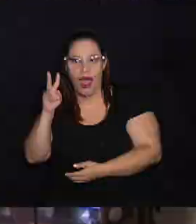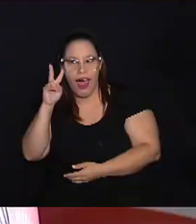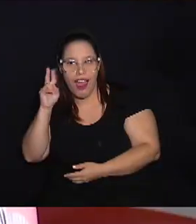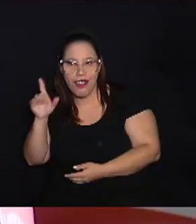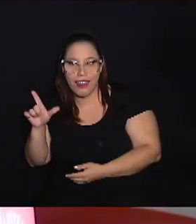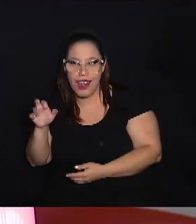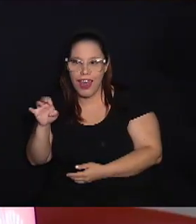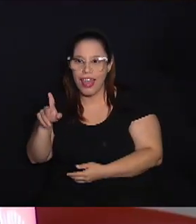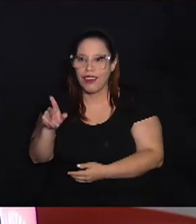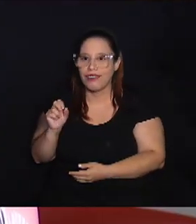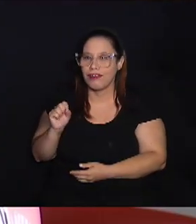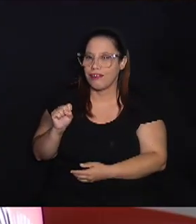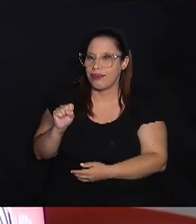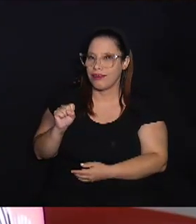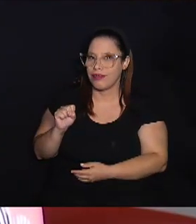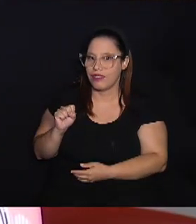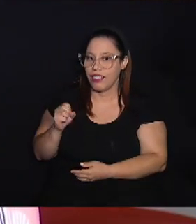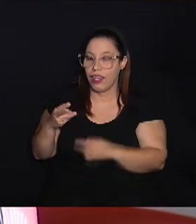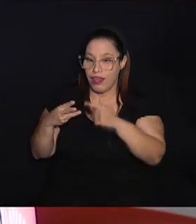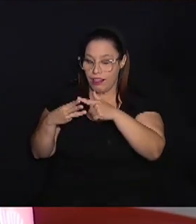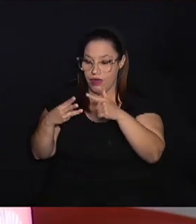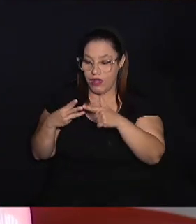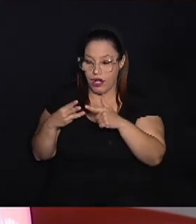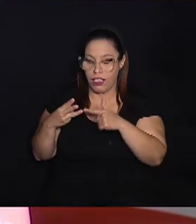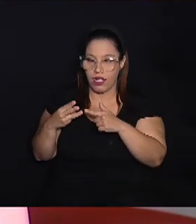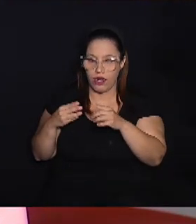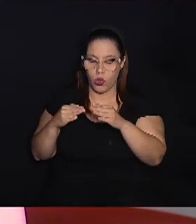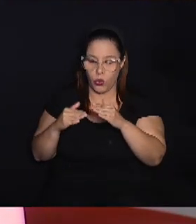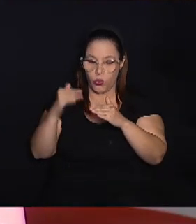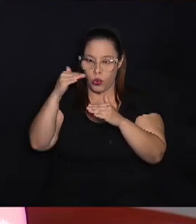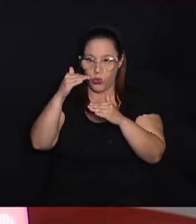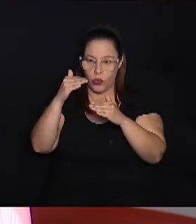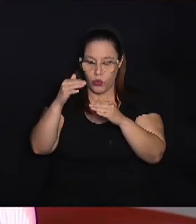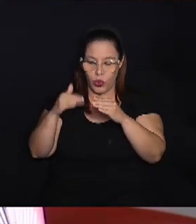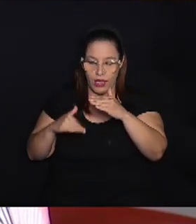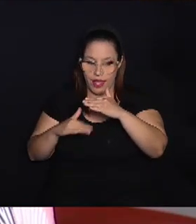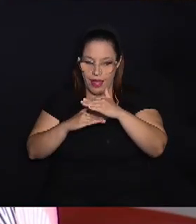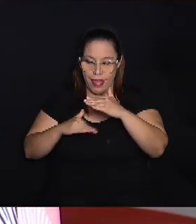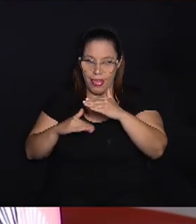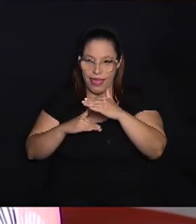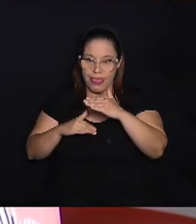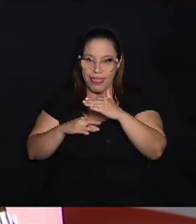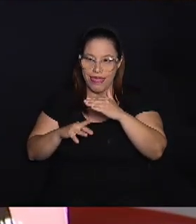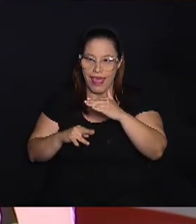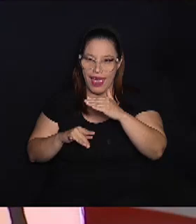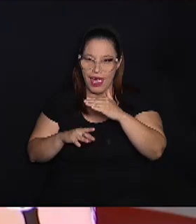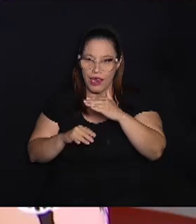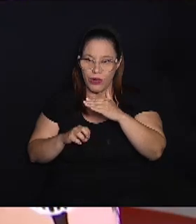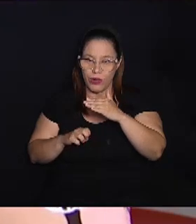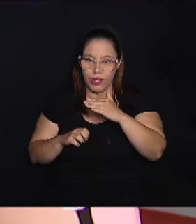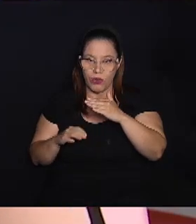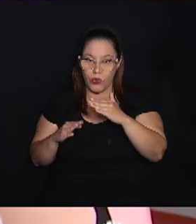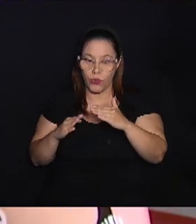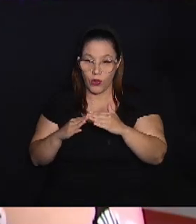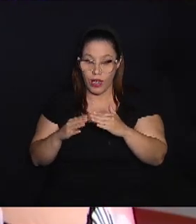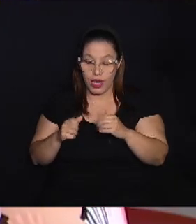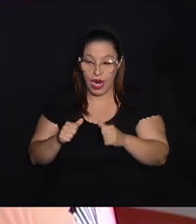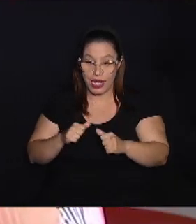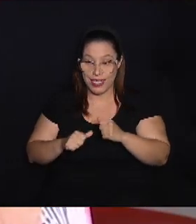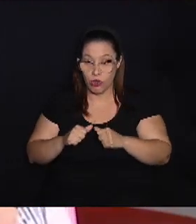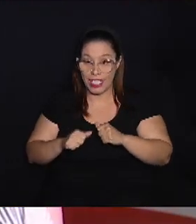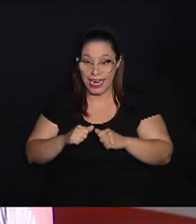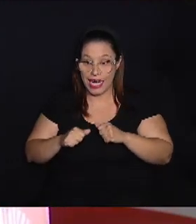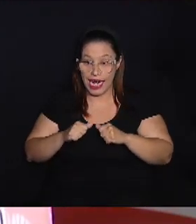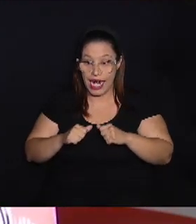o prédio. Temos a escola com 3 andares. Então, no térreo fica um casal de escravo, no primeiro andar um casal de